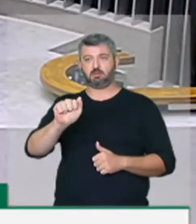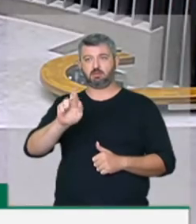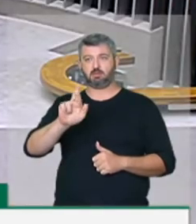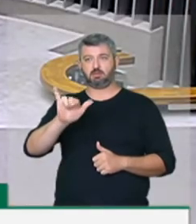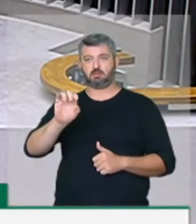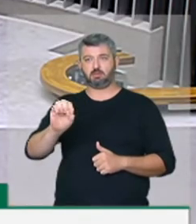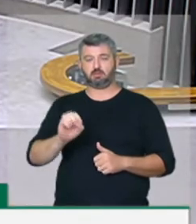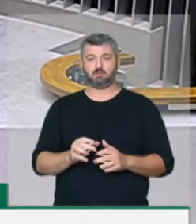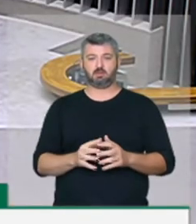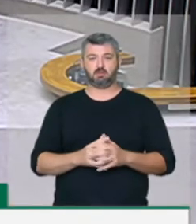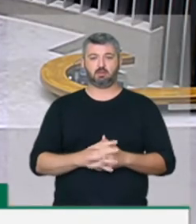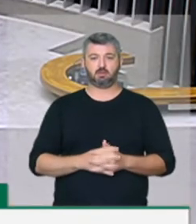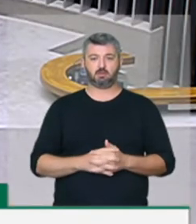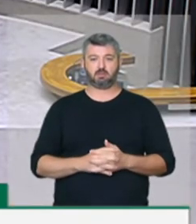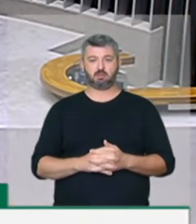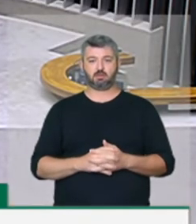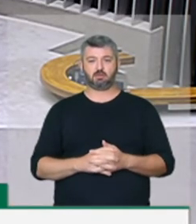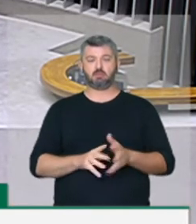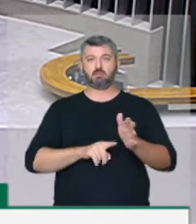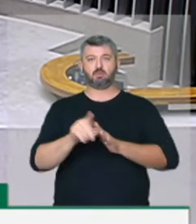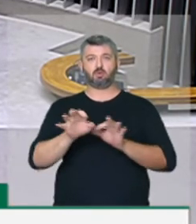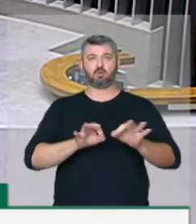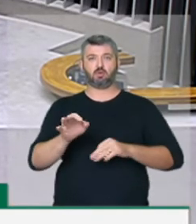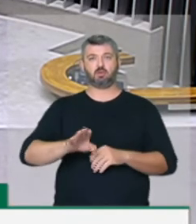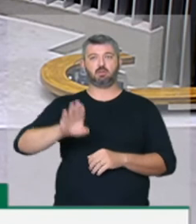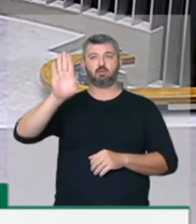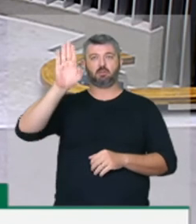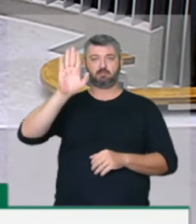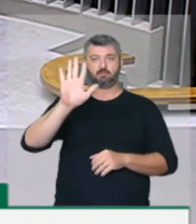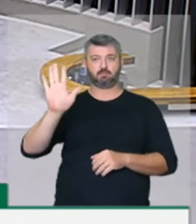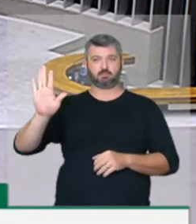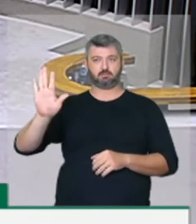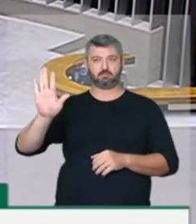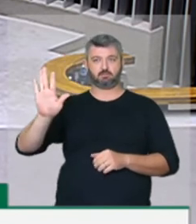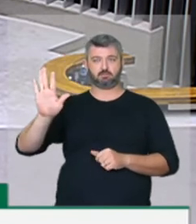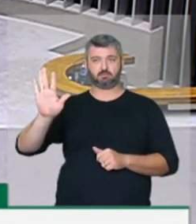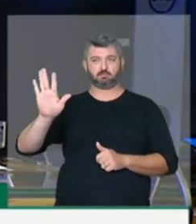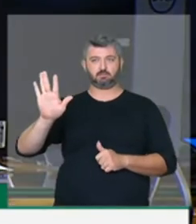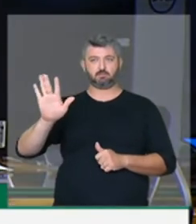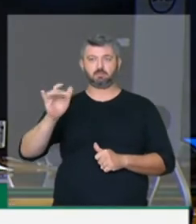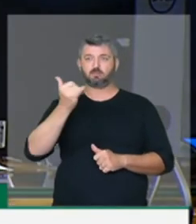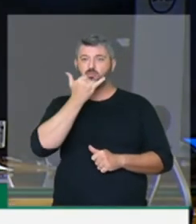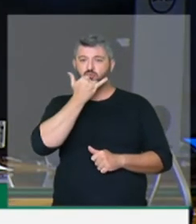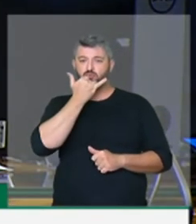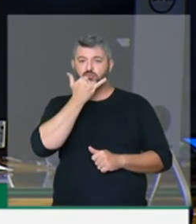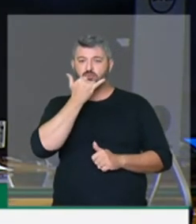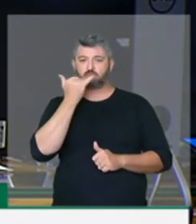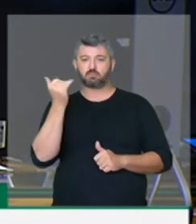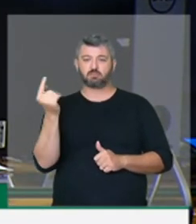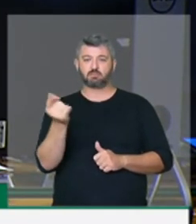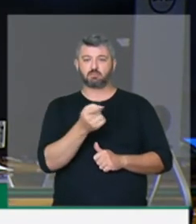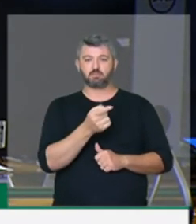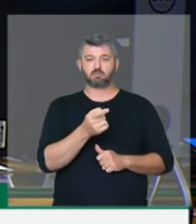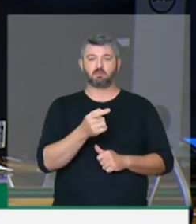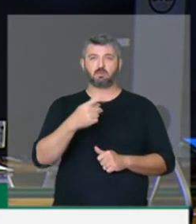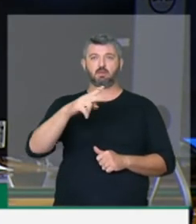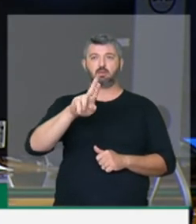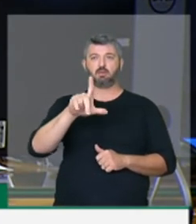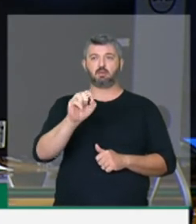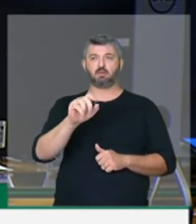Senhor presidente. Questão de ordem, presidente. Questão de ordem, deputada Maria do Rosário. A senhora, por favor, me perdoe. Deputado. Obrigado, presidente. Paulo